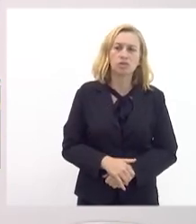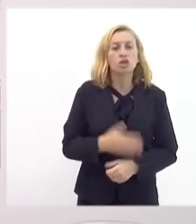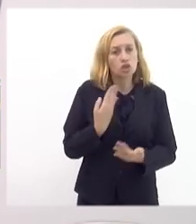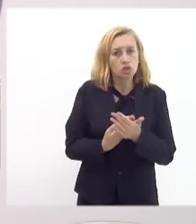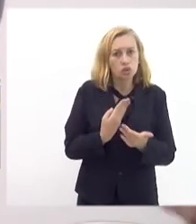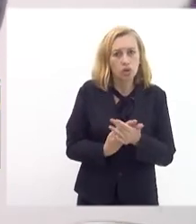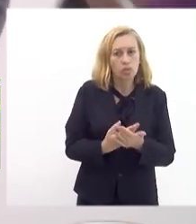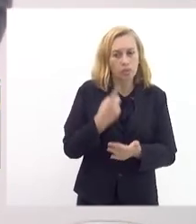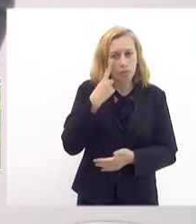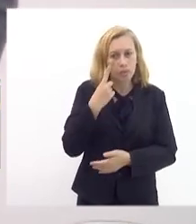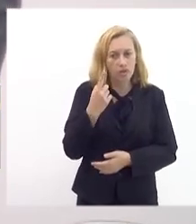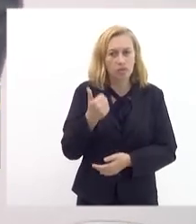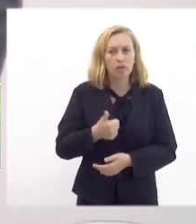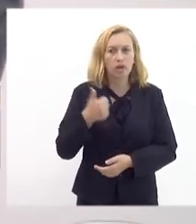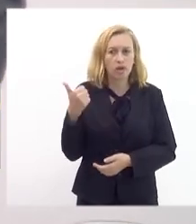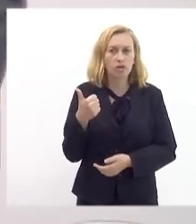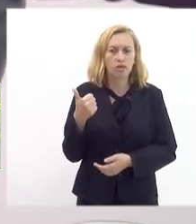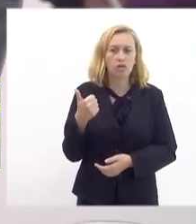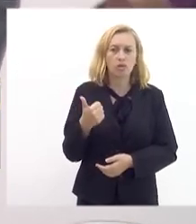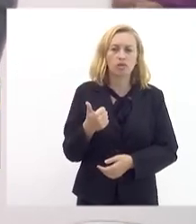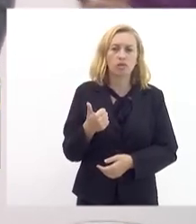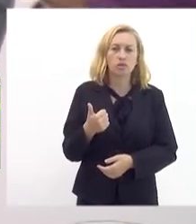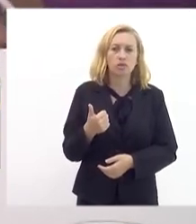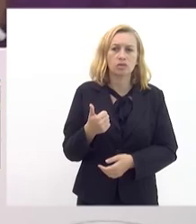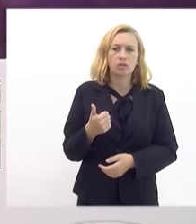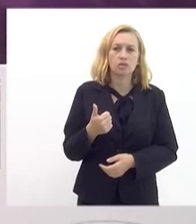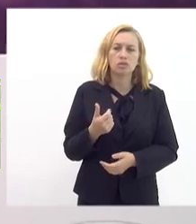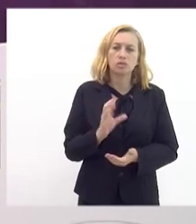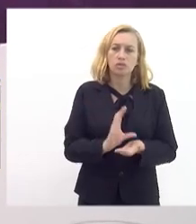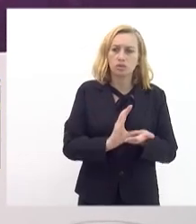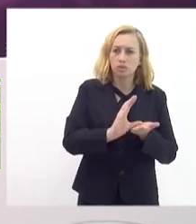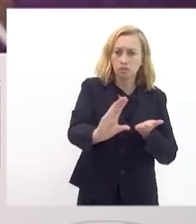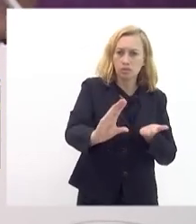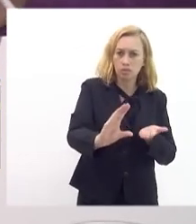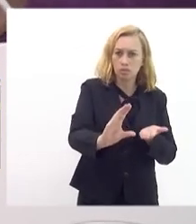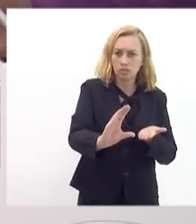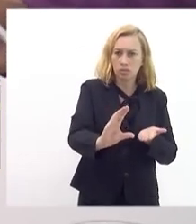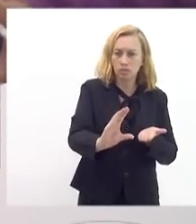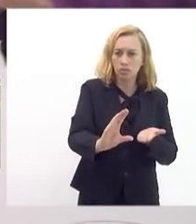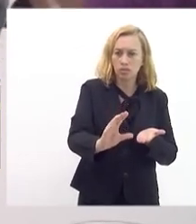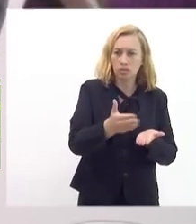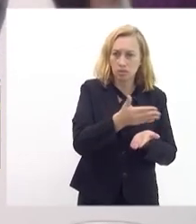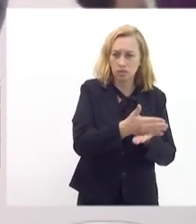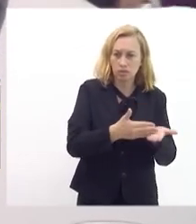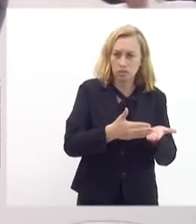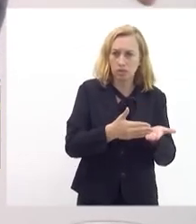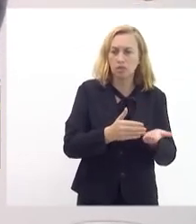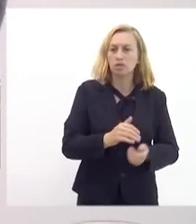estudar estudar a viabilidade de parte desses recursos serão alocados para